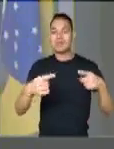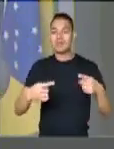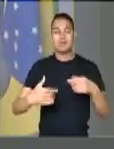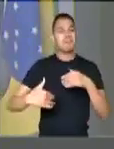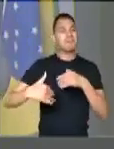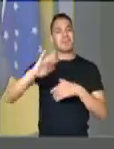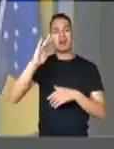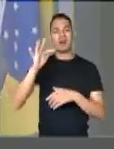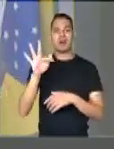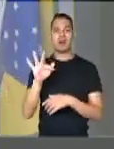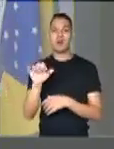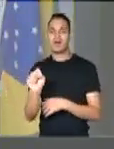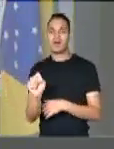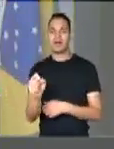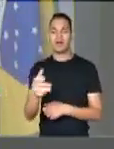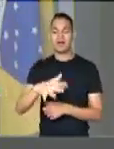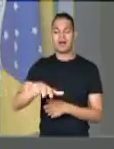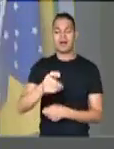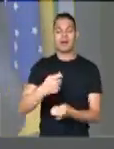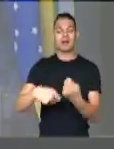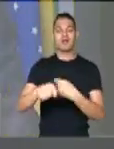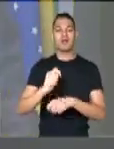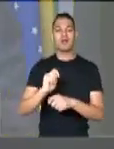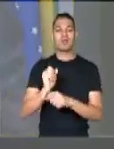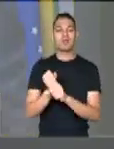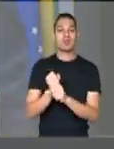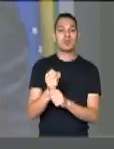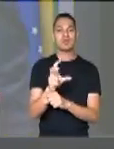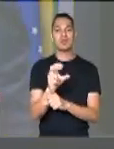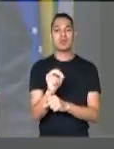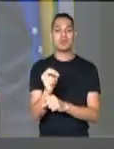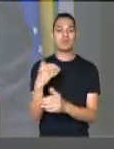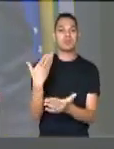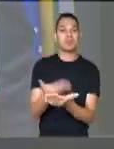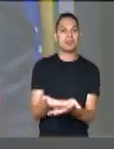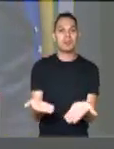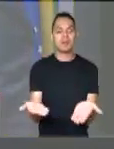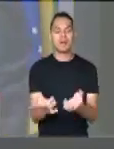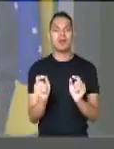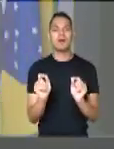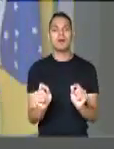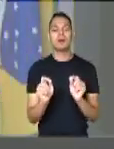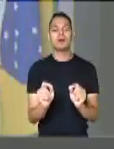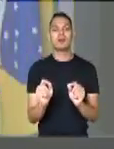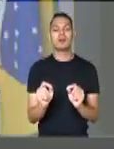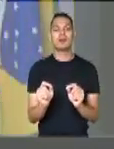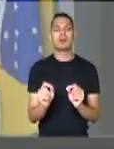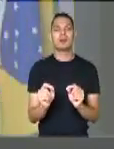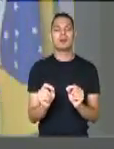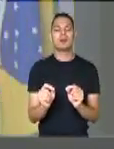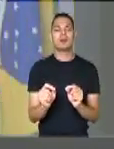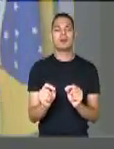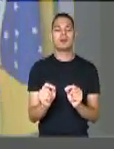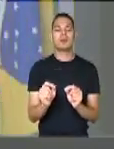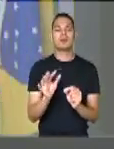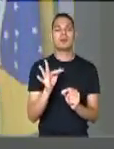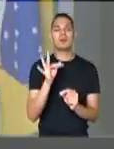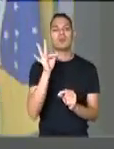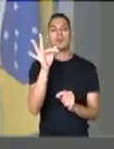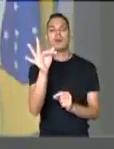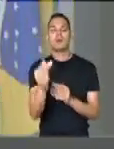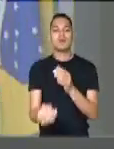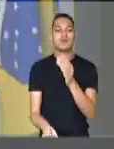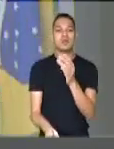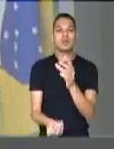Feira já teve em sua economia nas últimas 5 décadas, que é o que teremos para